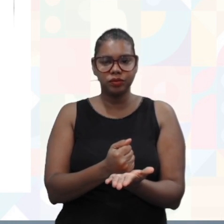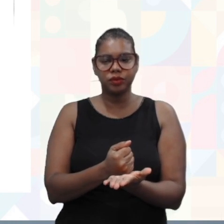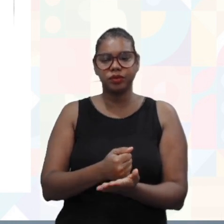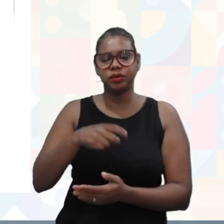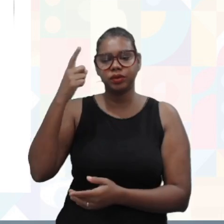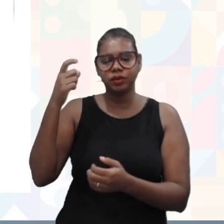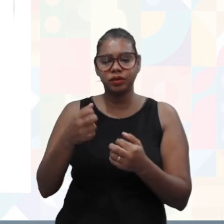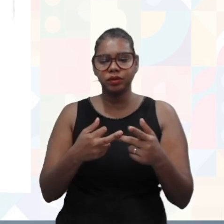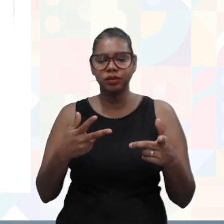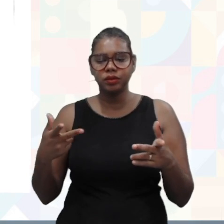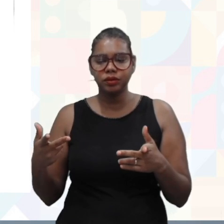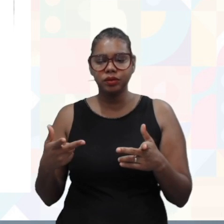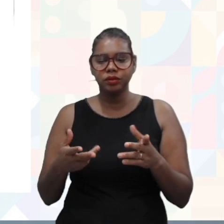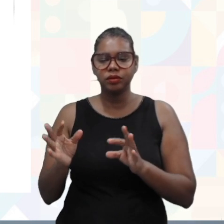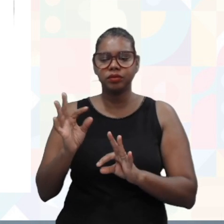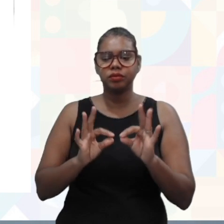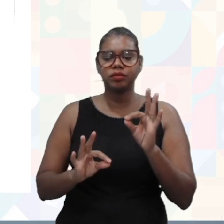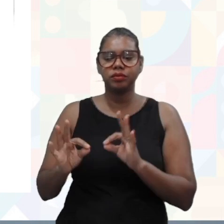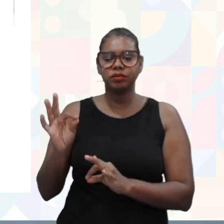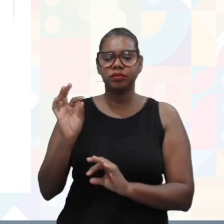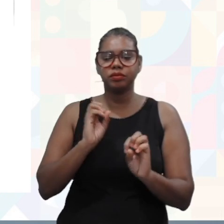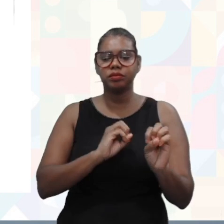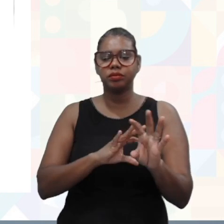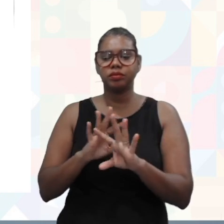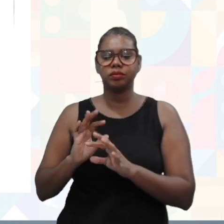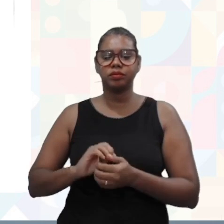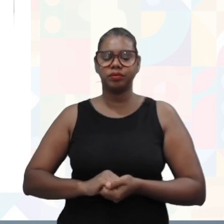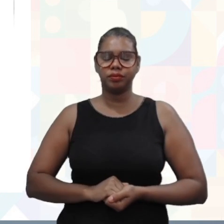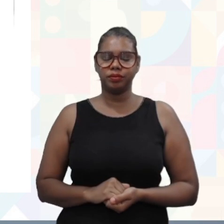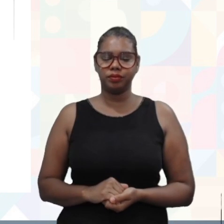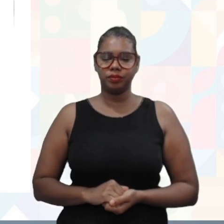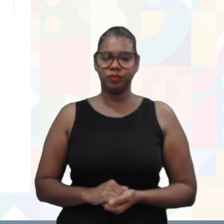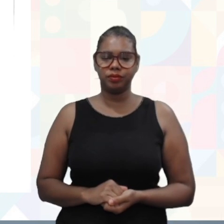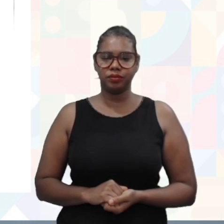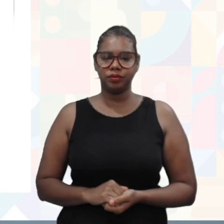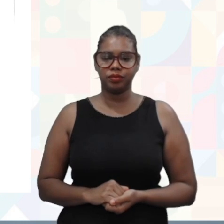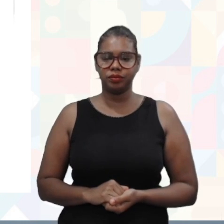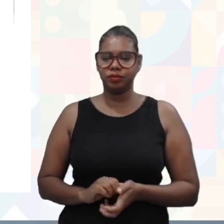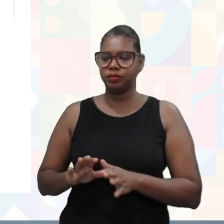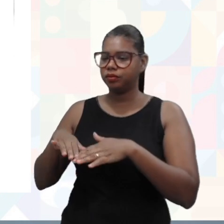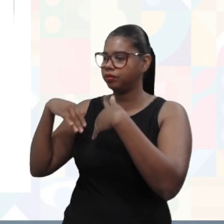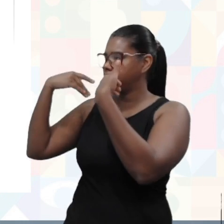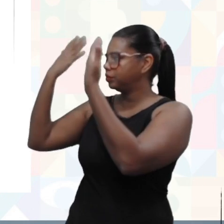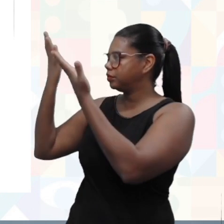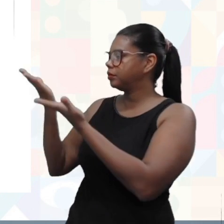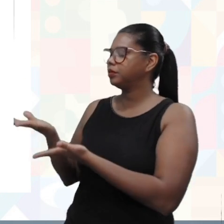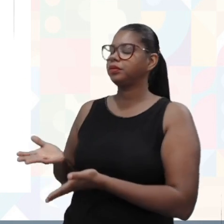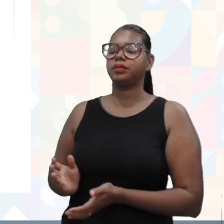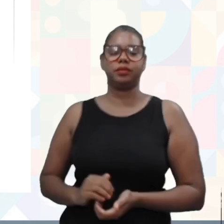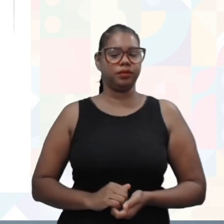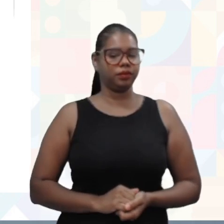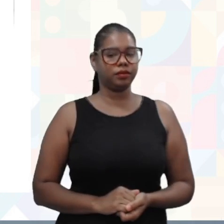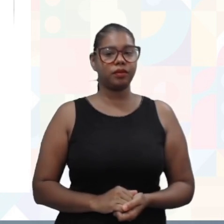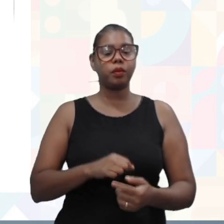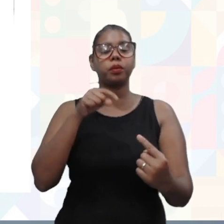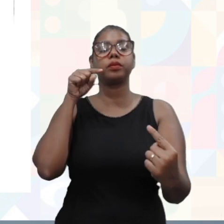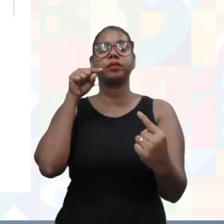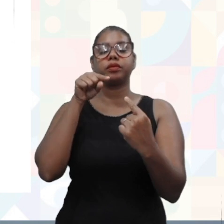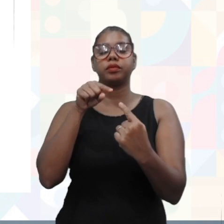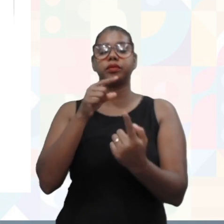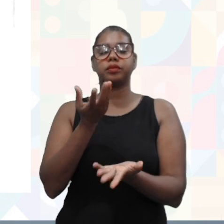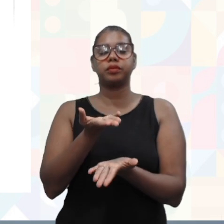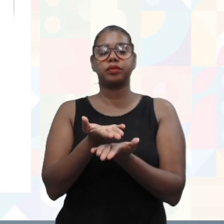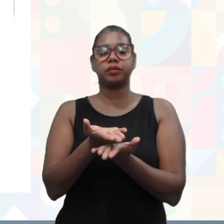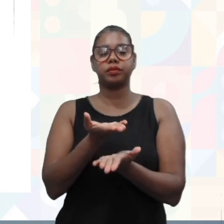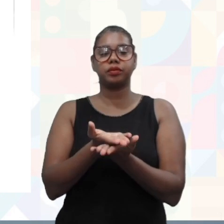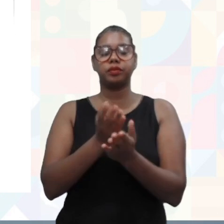demandas que lidam com questões educacionais. Então, quando a gente trata do objeto de estudo